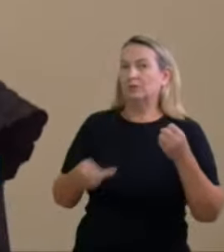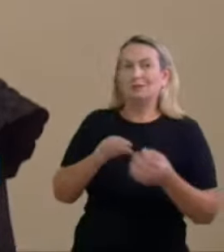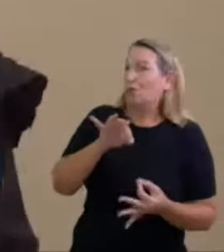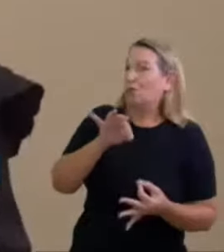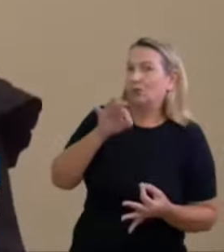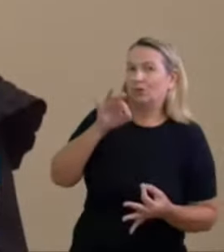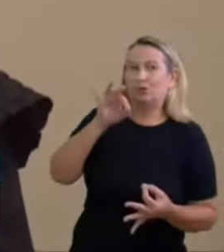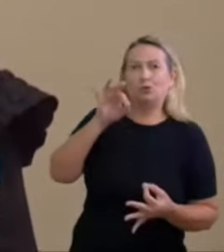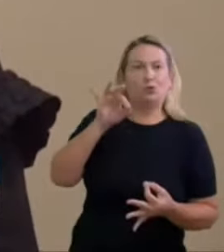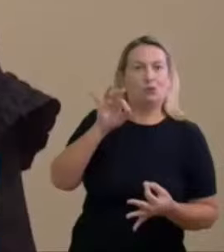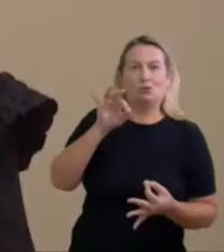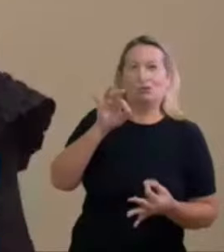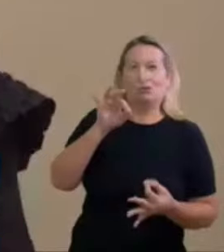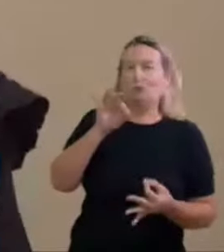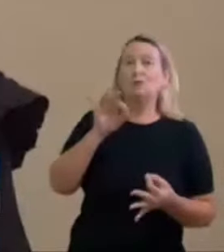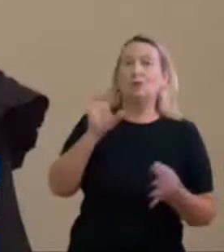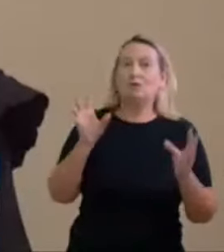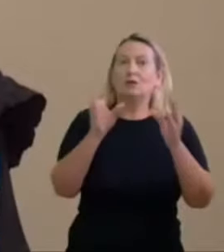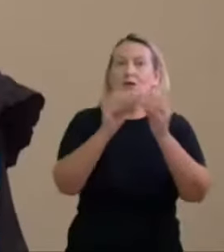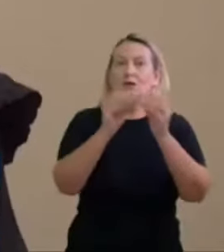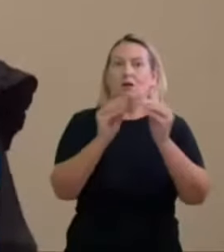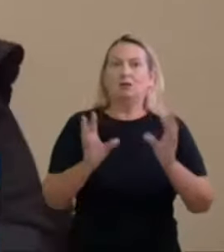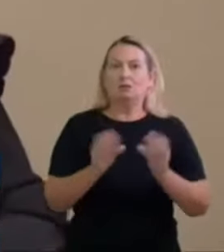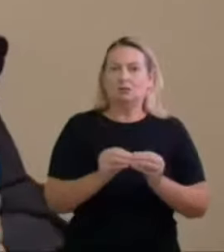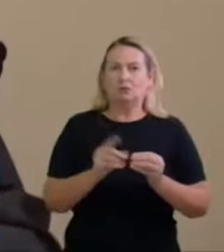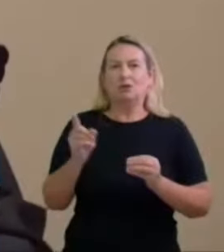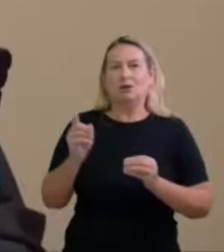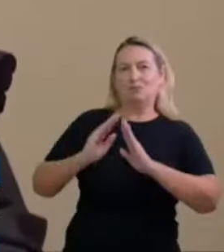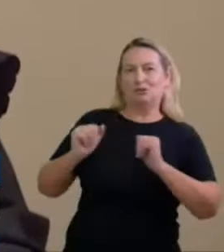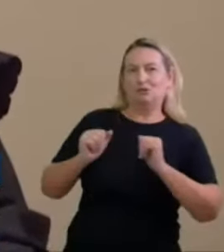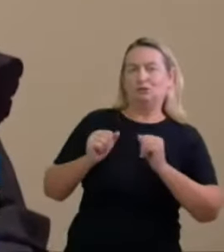tem eu posso fazer um resumo então